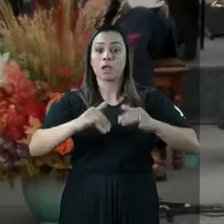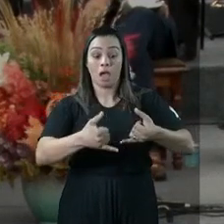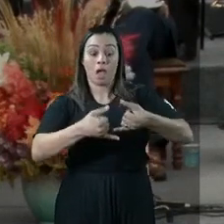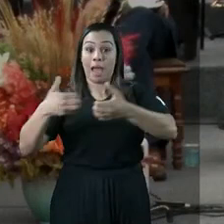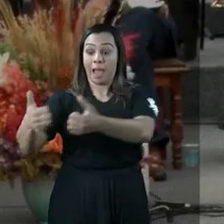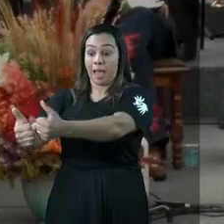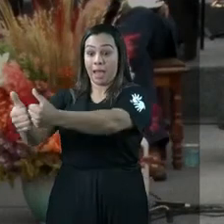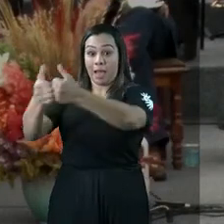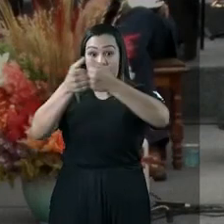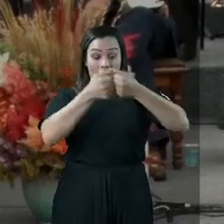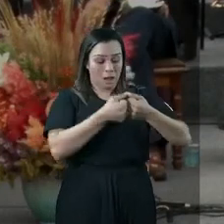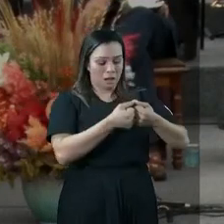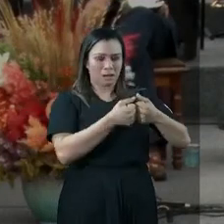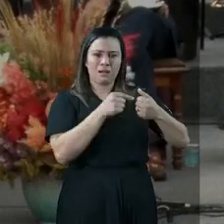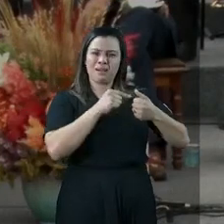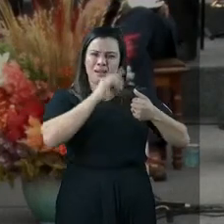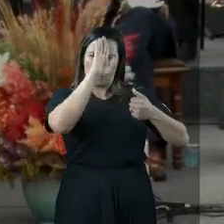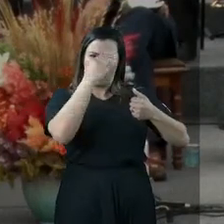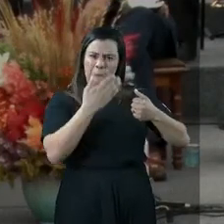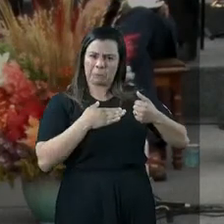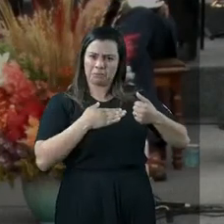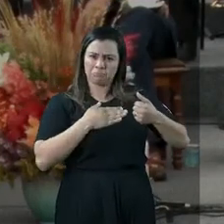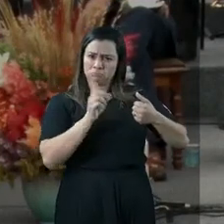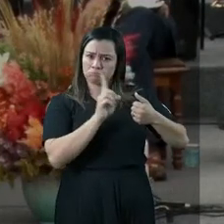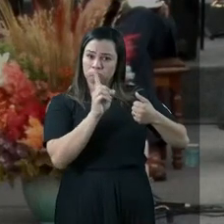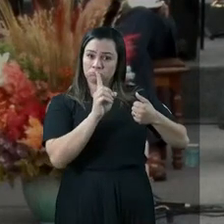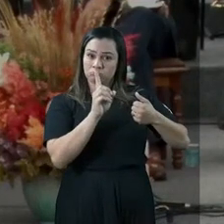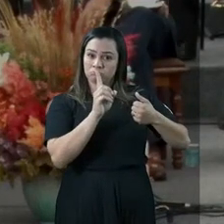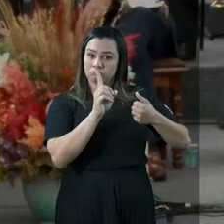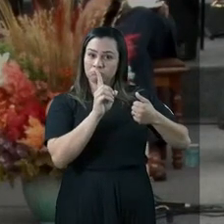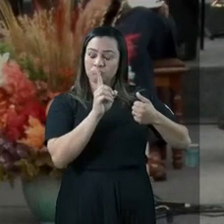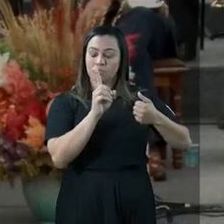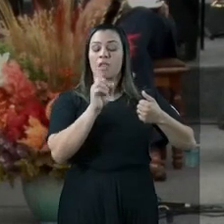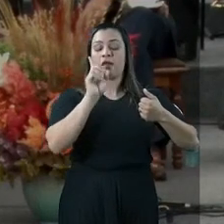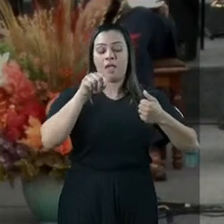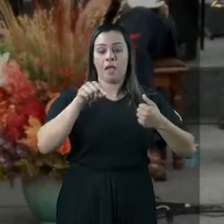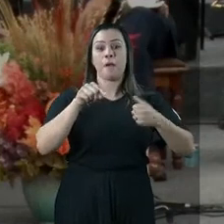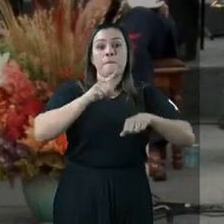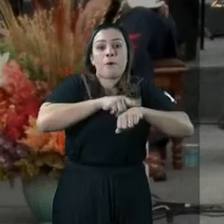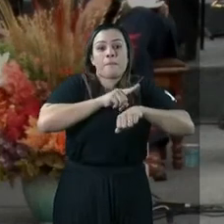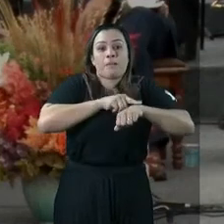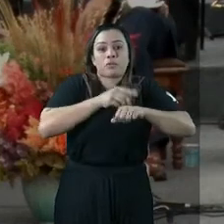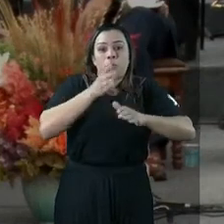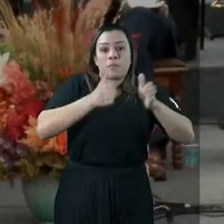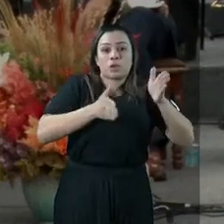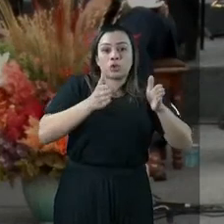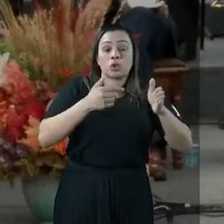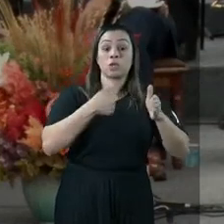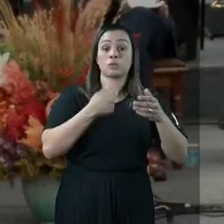era hora dele vestir vestes reais. Era hora dele vestir éfode de linho, como um